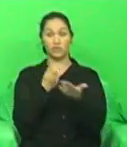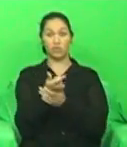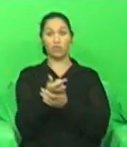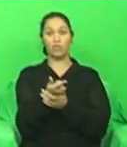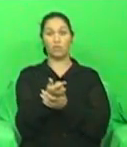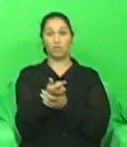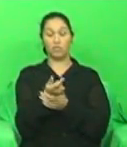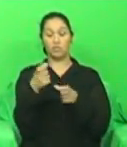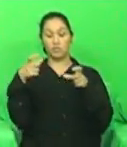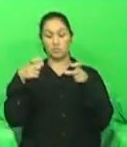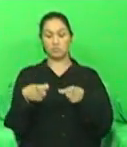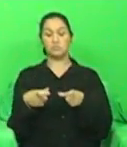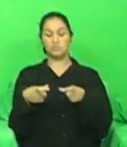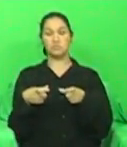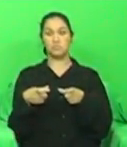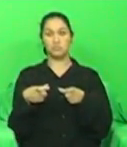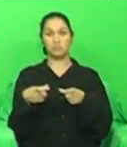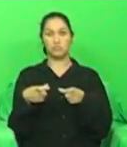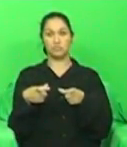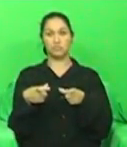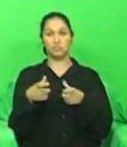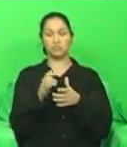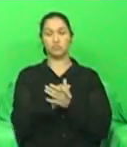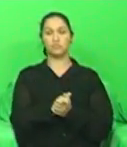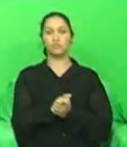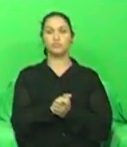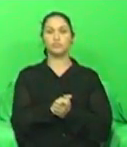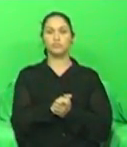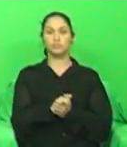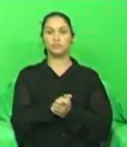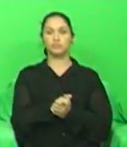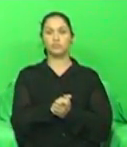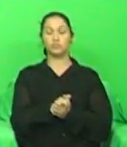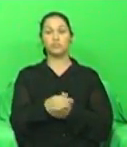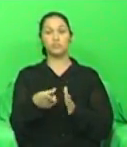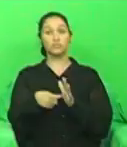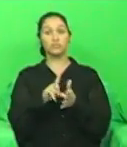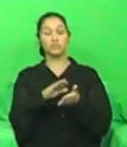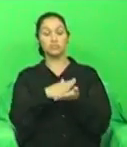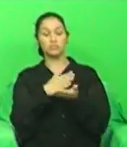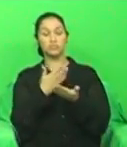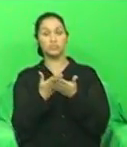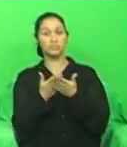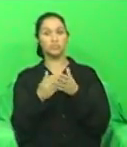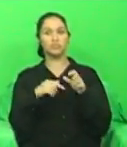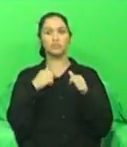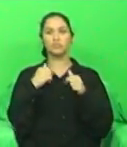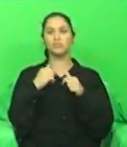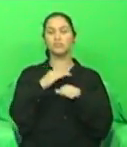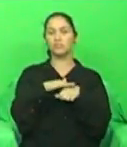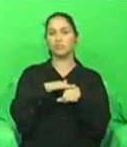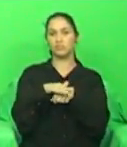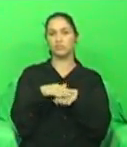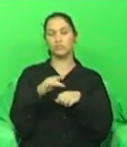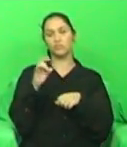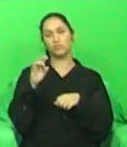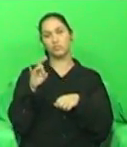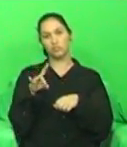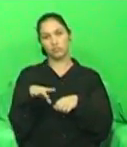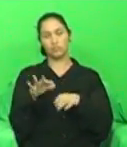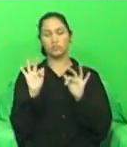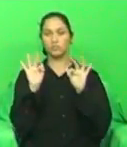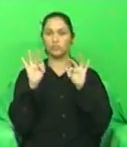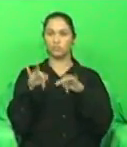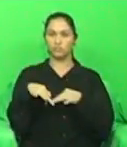não é o mar que lá e tal e fazer aquela projeção e teve um crescente de discussão e no final pra